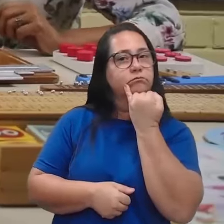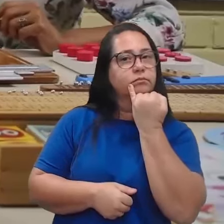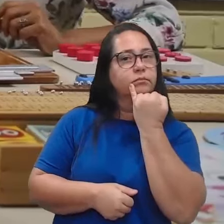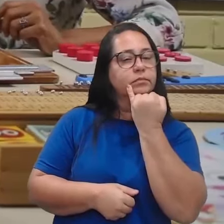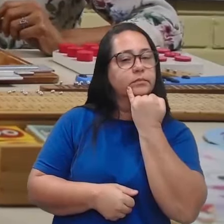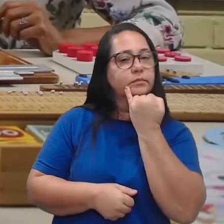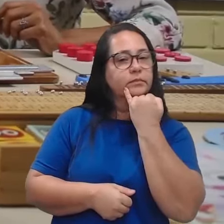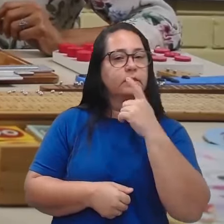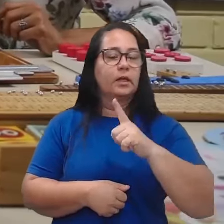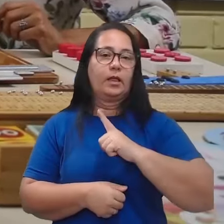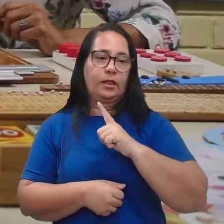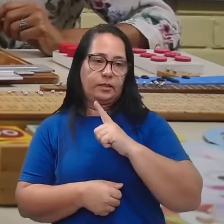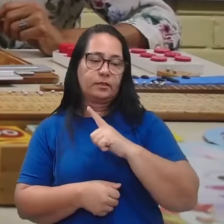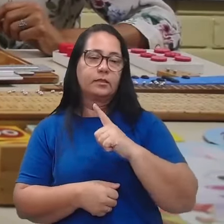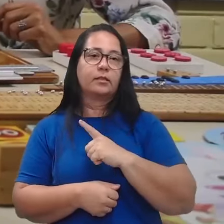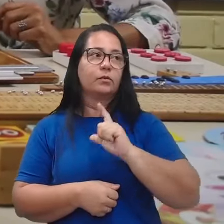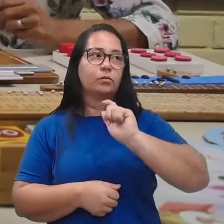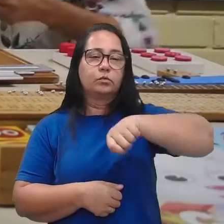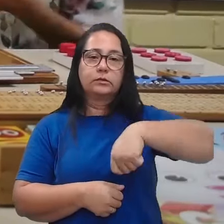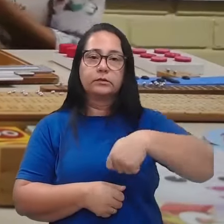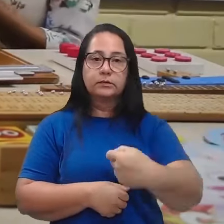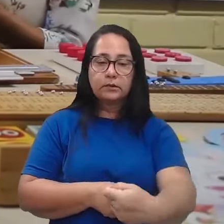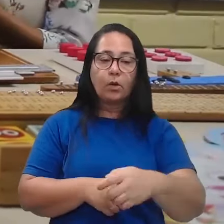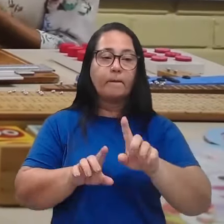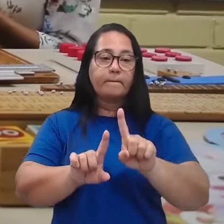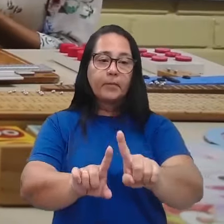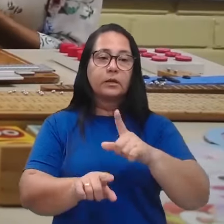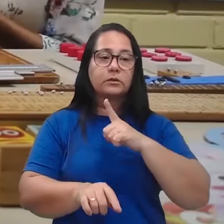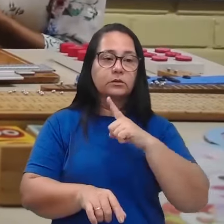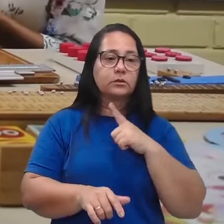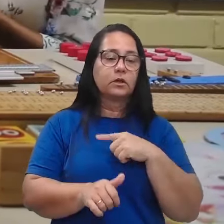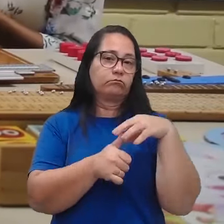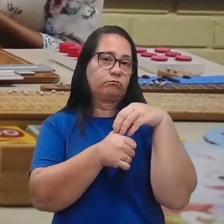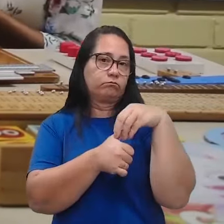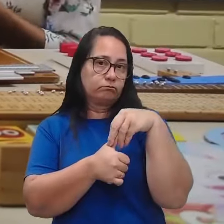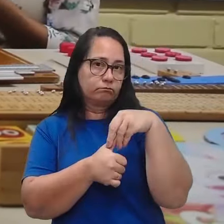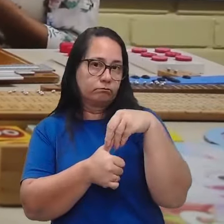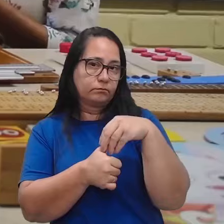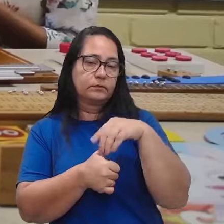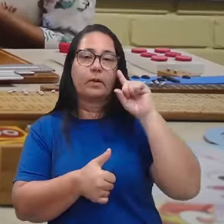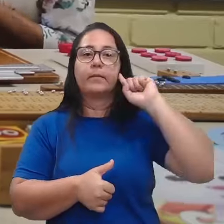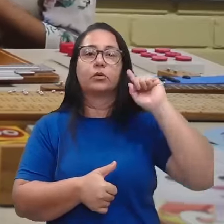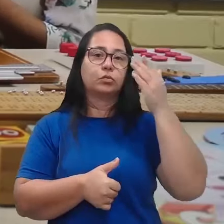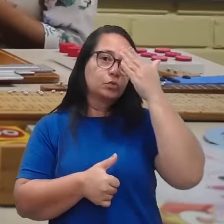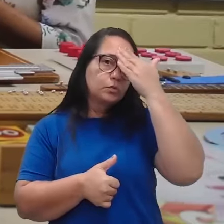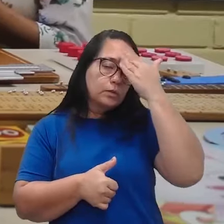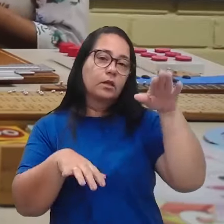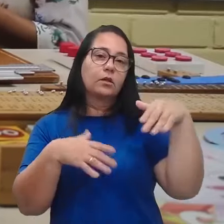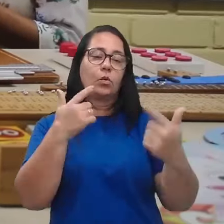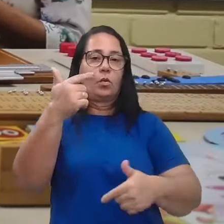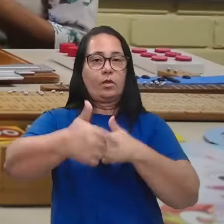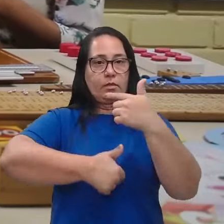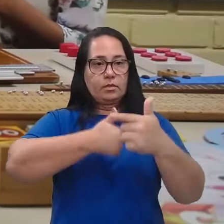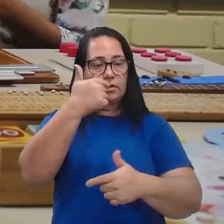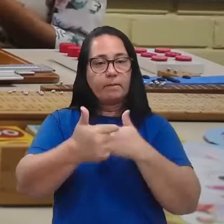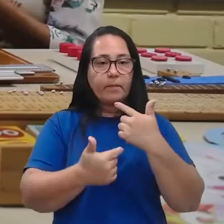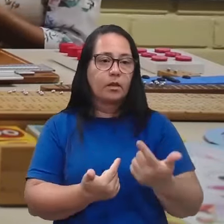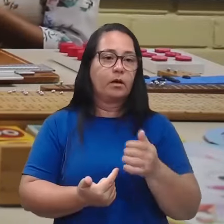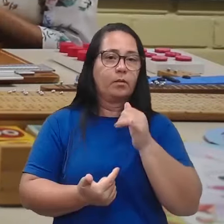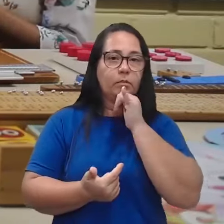Inferior da boca esquerda. Professora Ivana, certo. Mas eu tenho esse daqui para a pessoa surdocega. Então, quando eu vou trabalhar, eu não mudo o perfume,